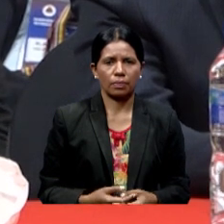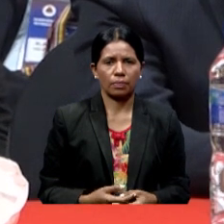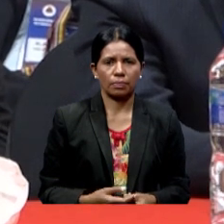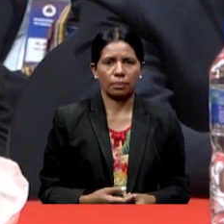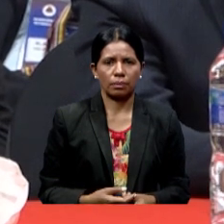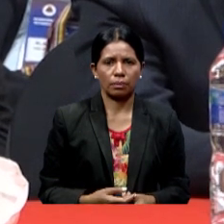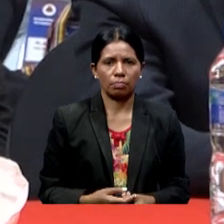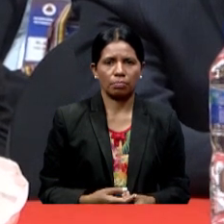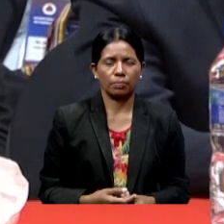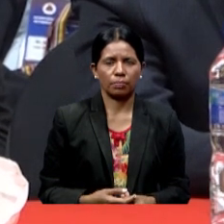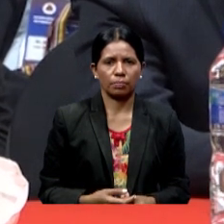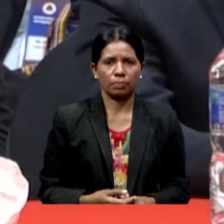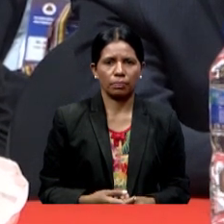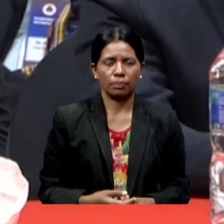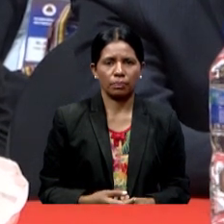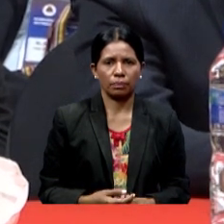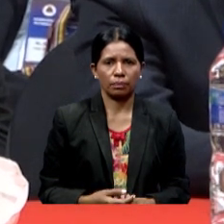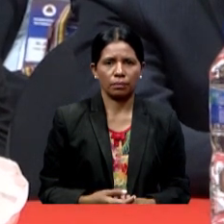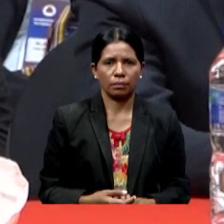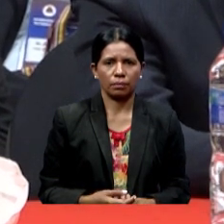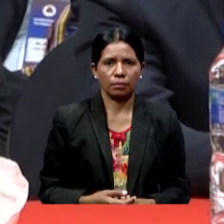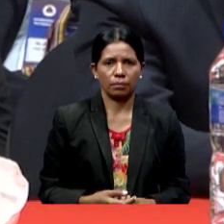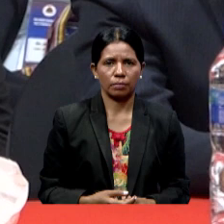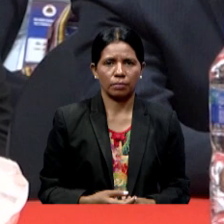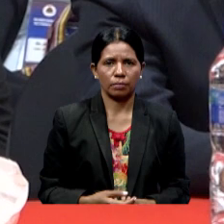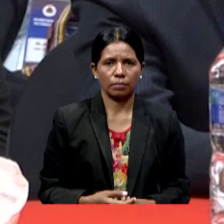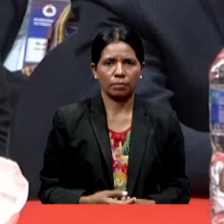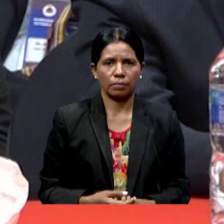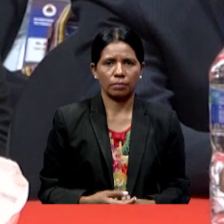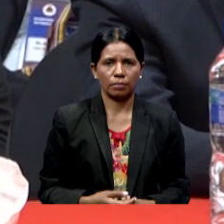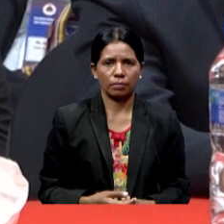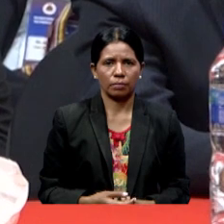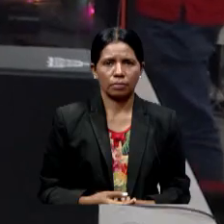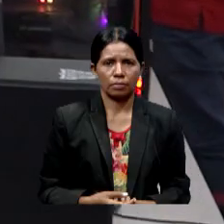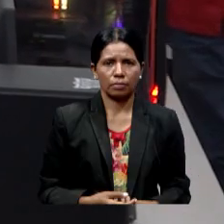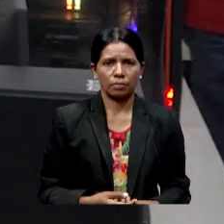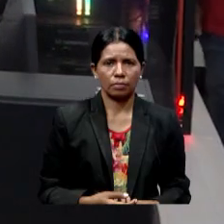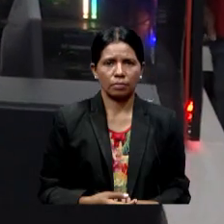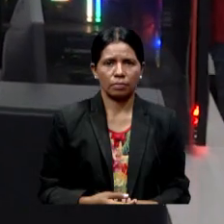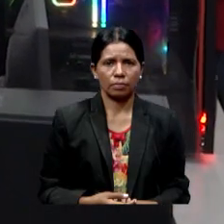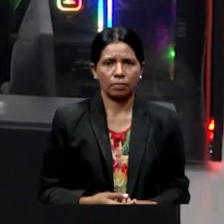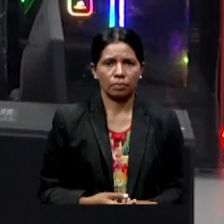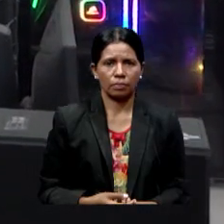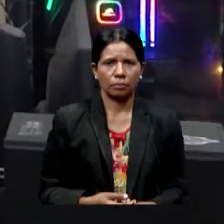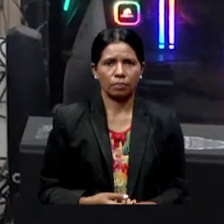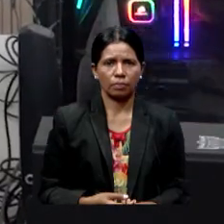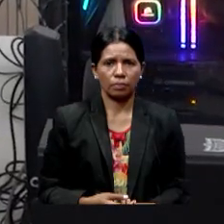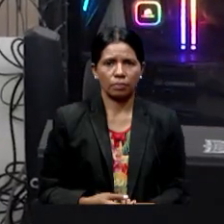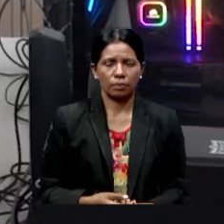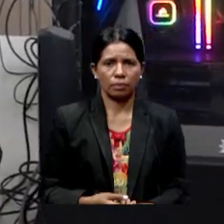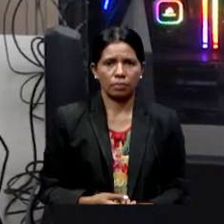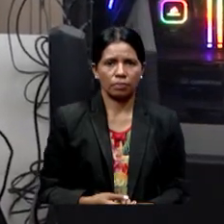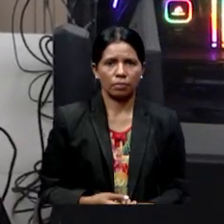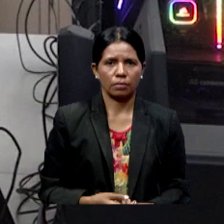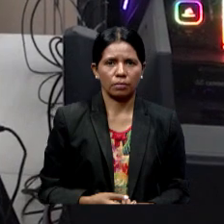your achievement play an integral part for Timor Leste.